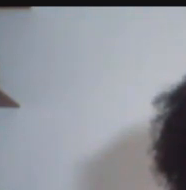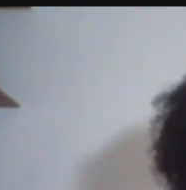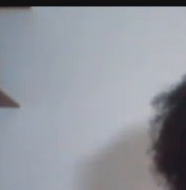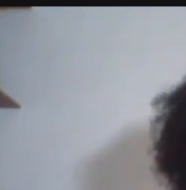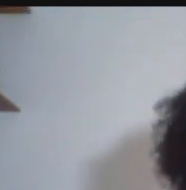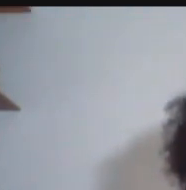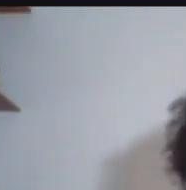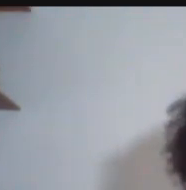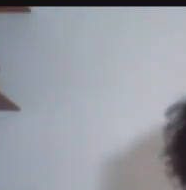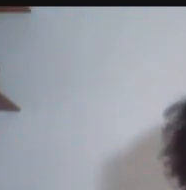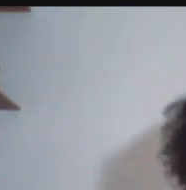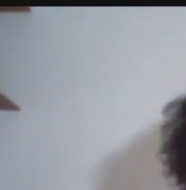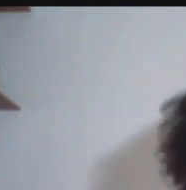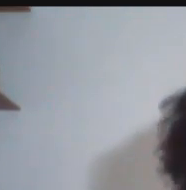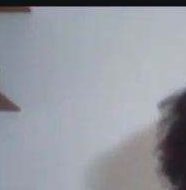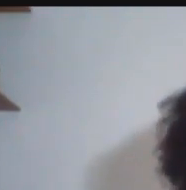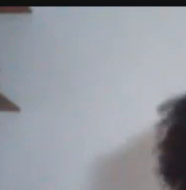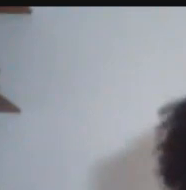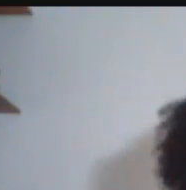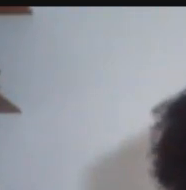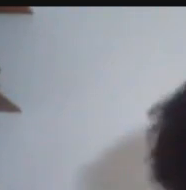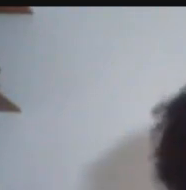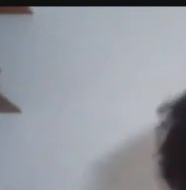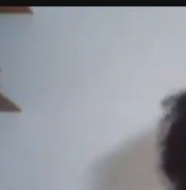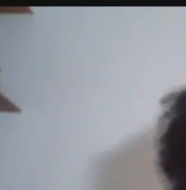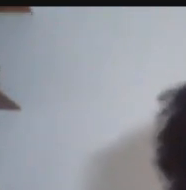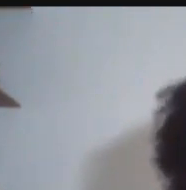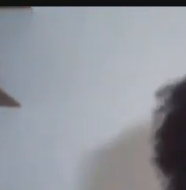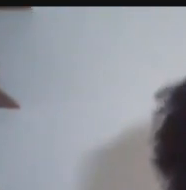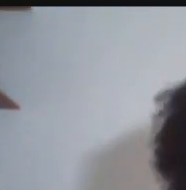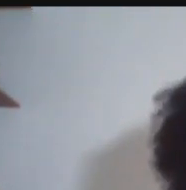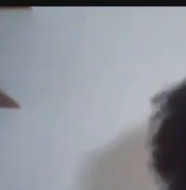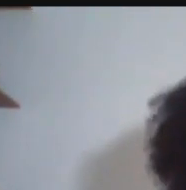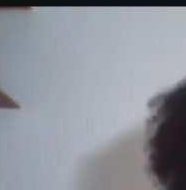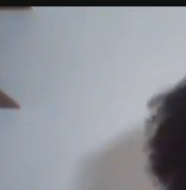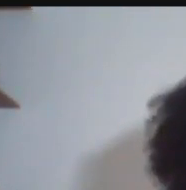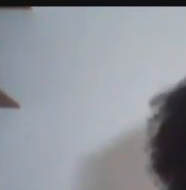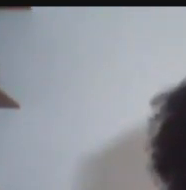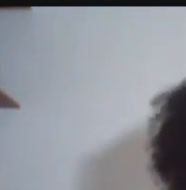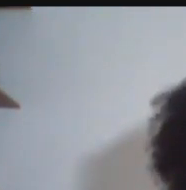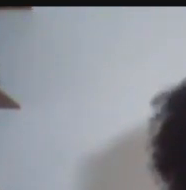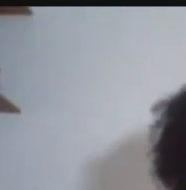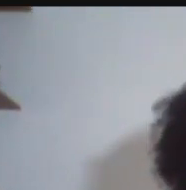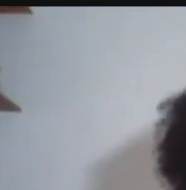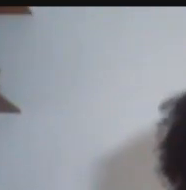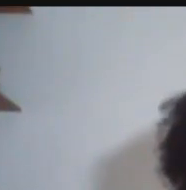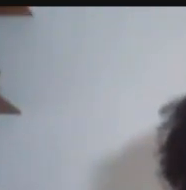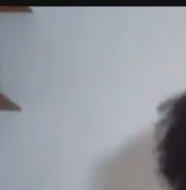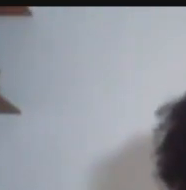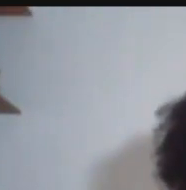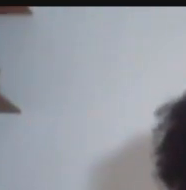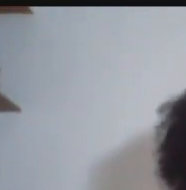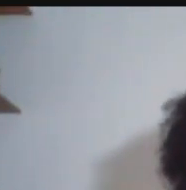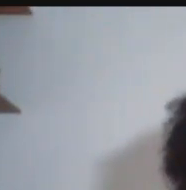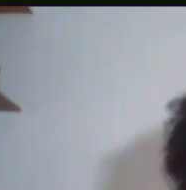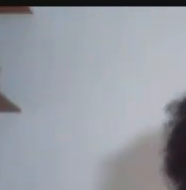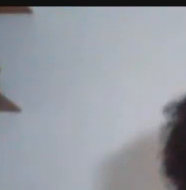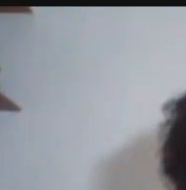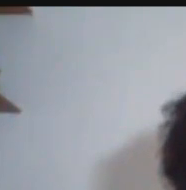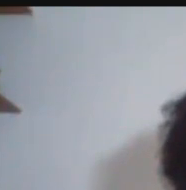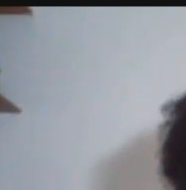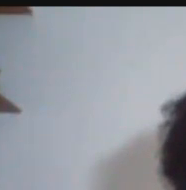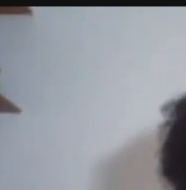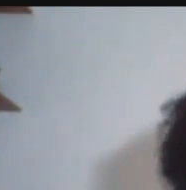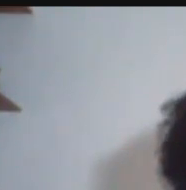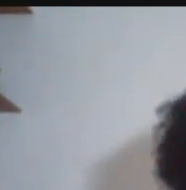público, né? É uma forma também de, digamos assim, delicada, né? Bem